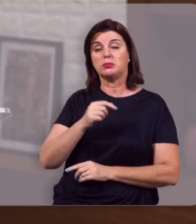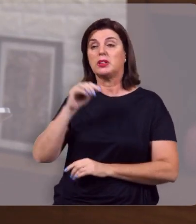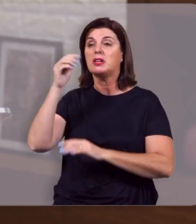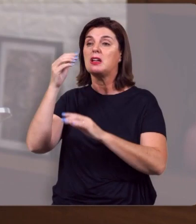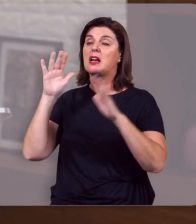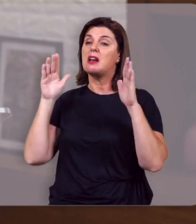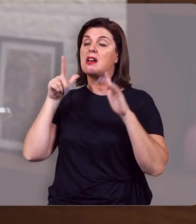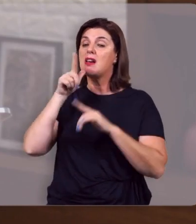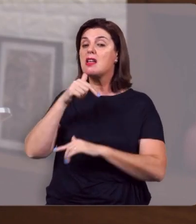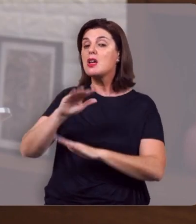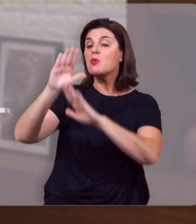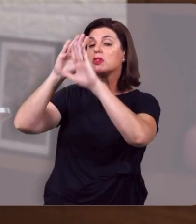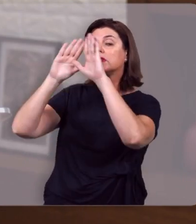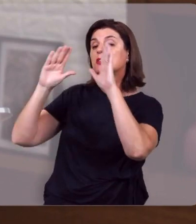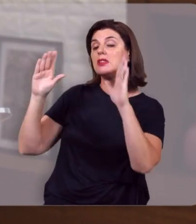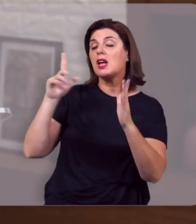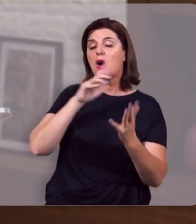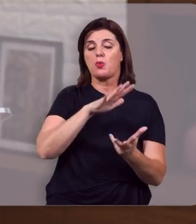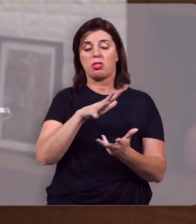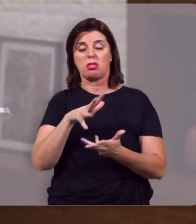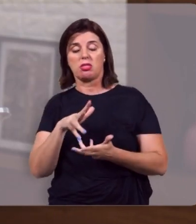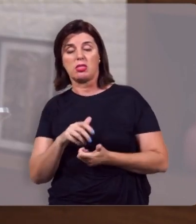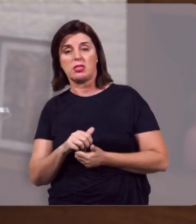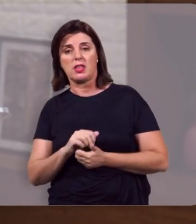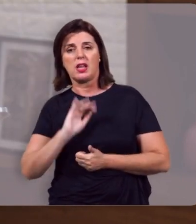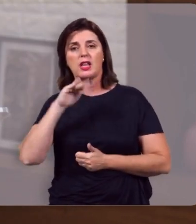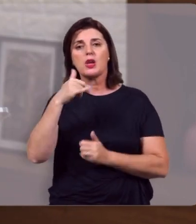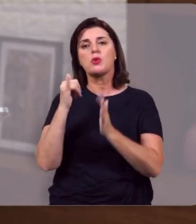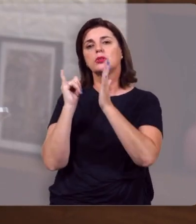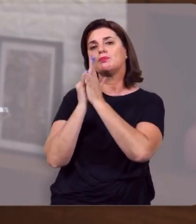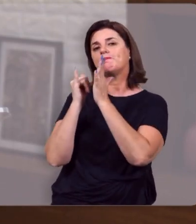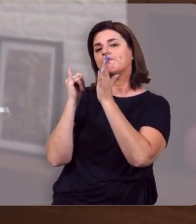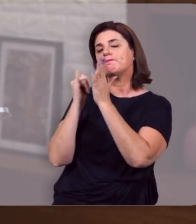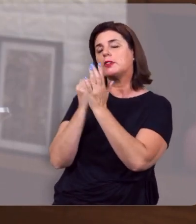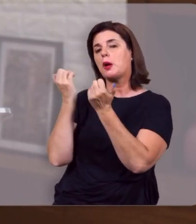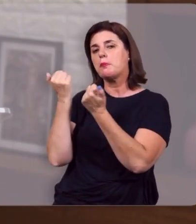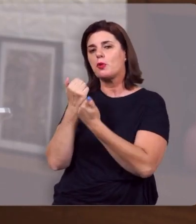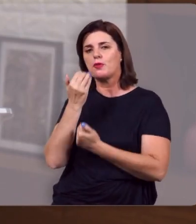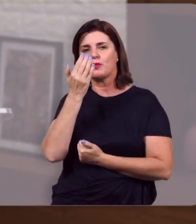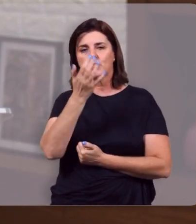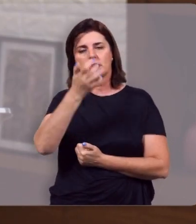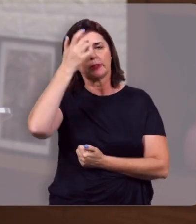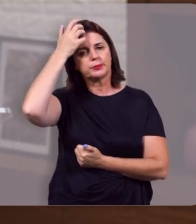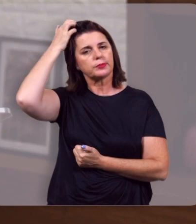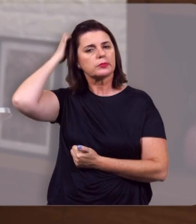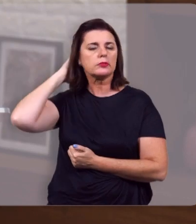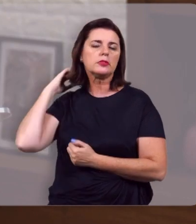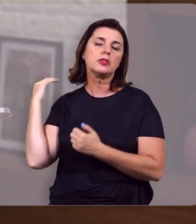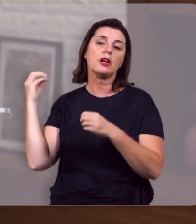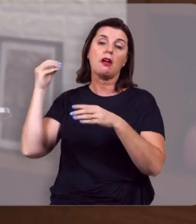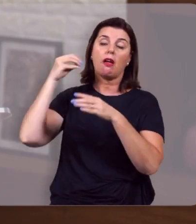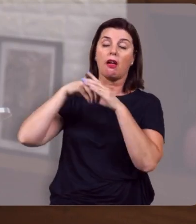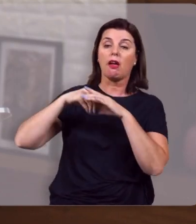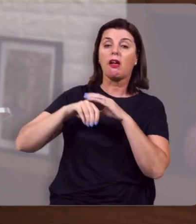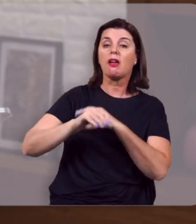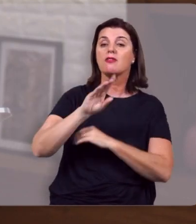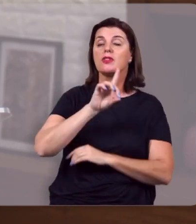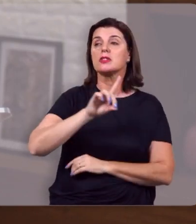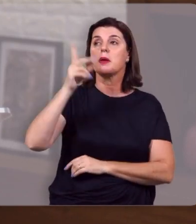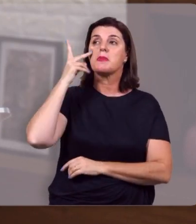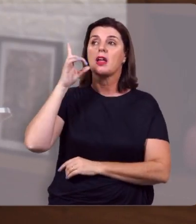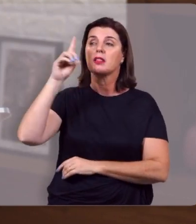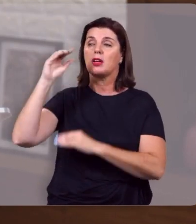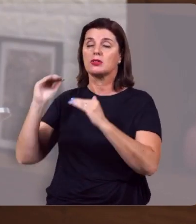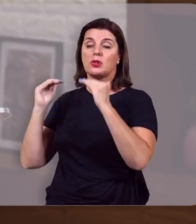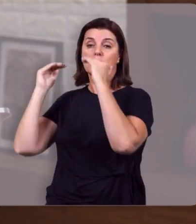língua do céu e a língua da terra. E quando Ele está intercedendo por você, em você,